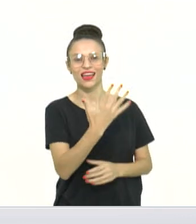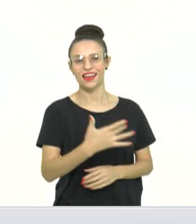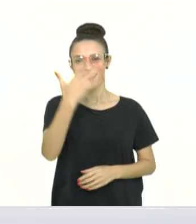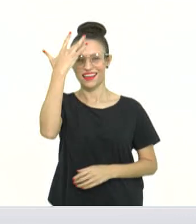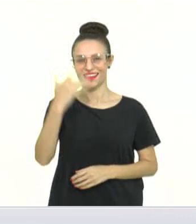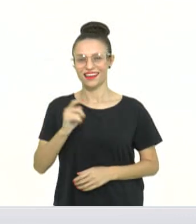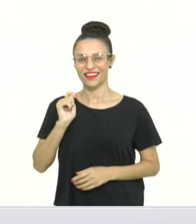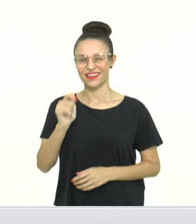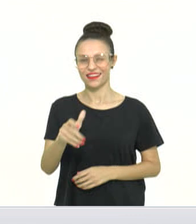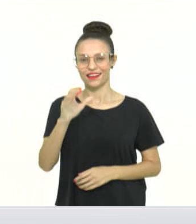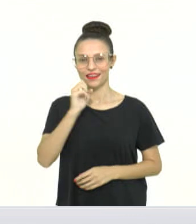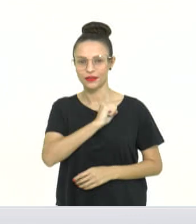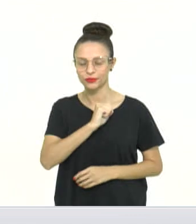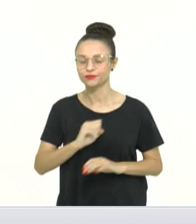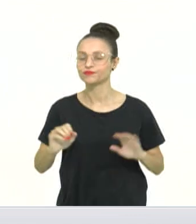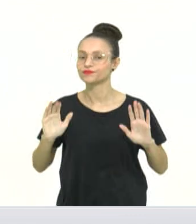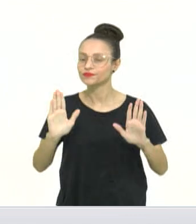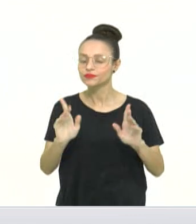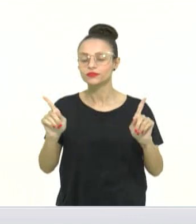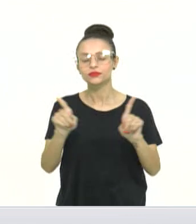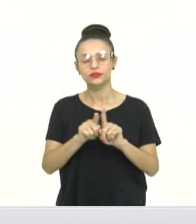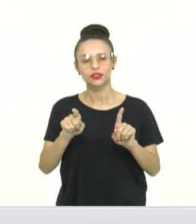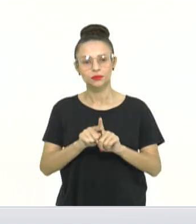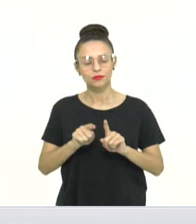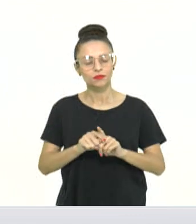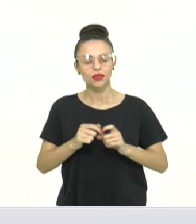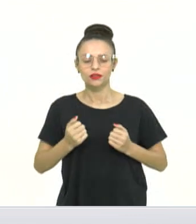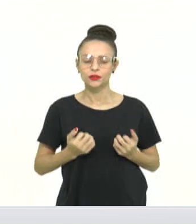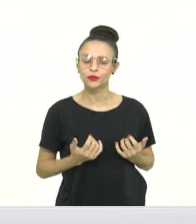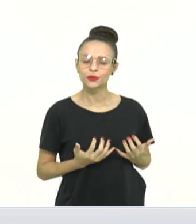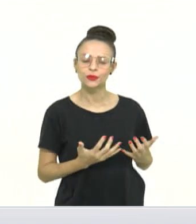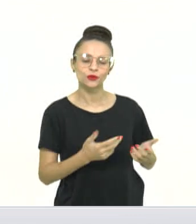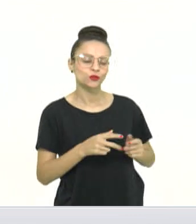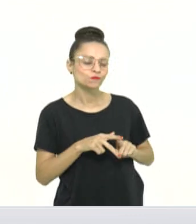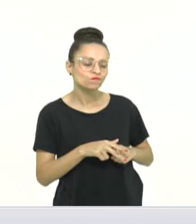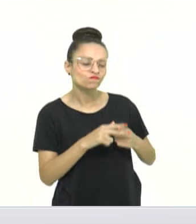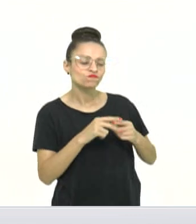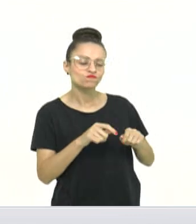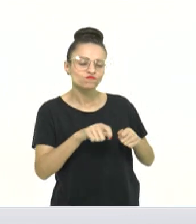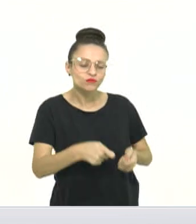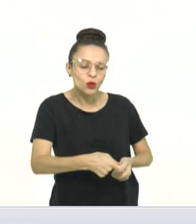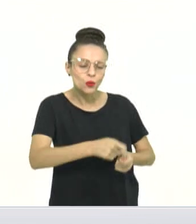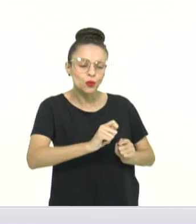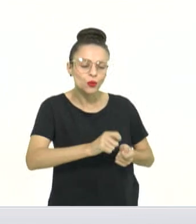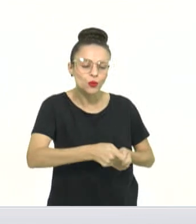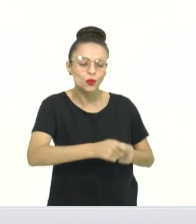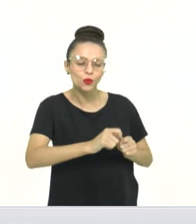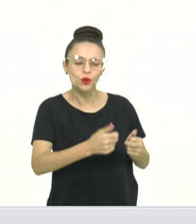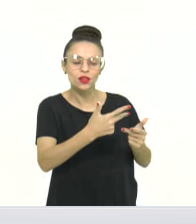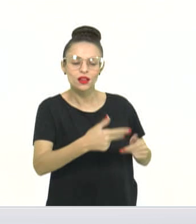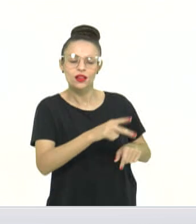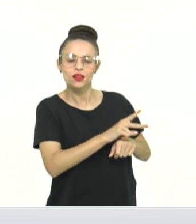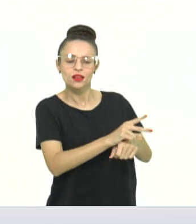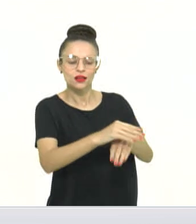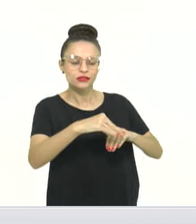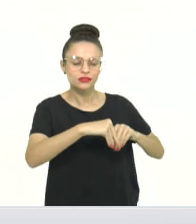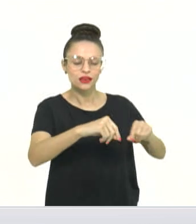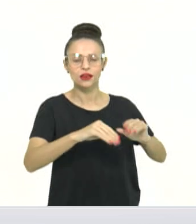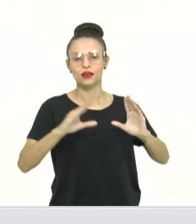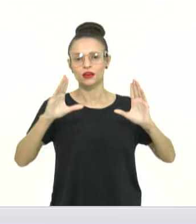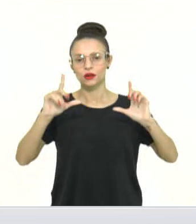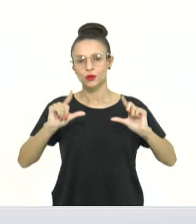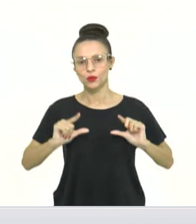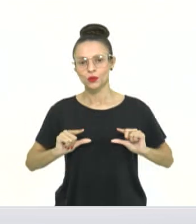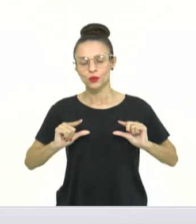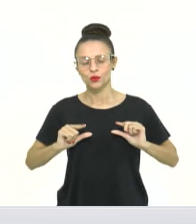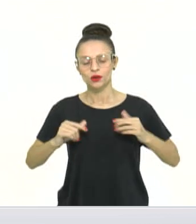dia? Além de tudo, a jardinagem, mexer na terra, alivia nossas tensões e